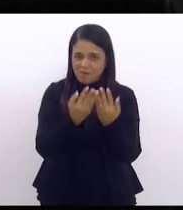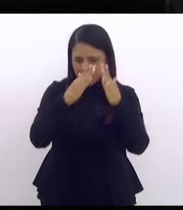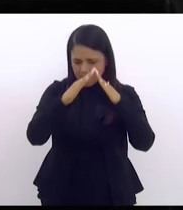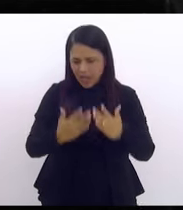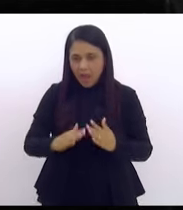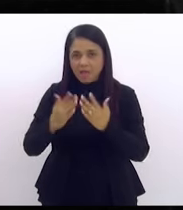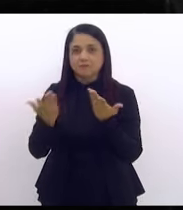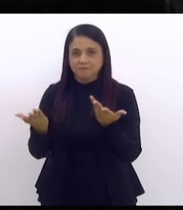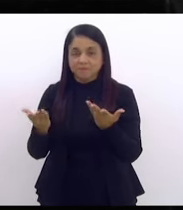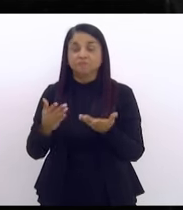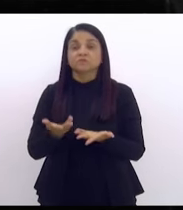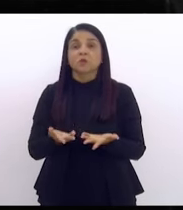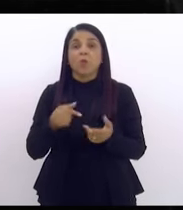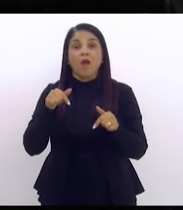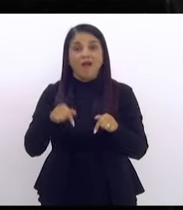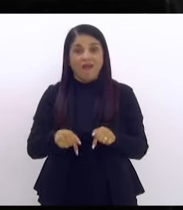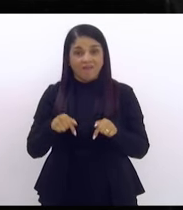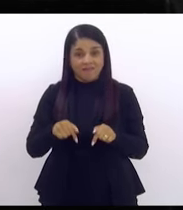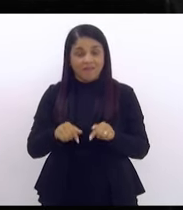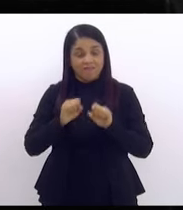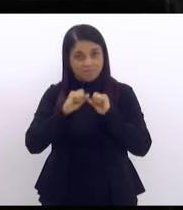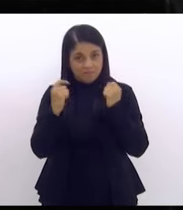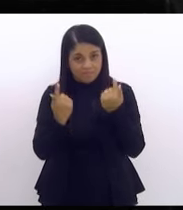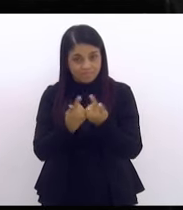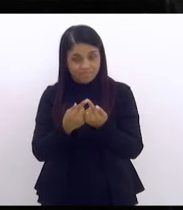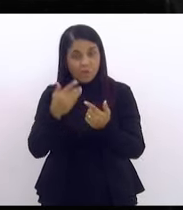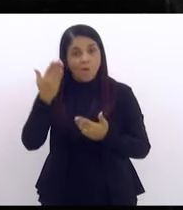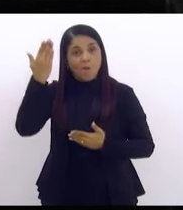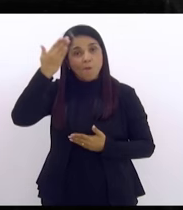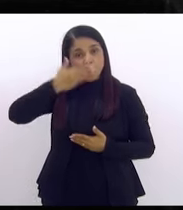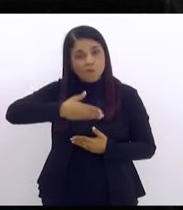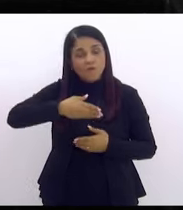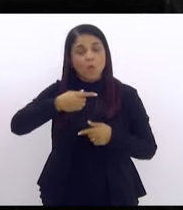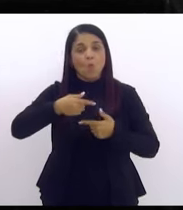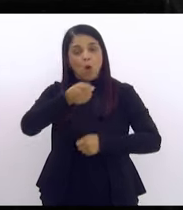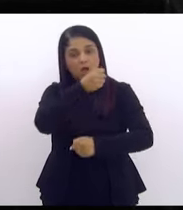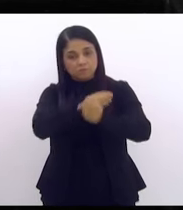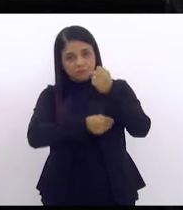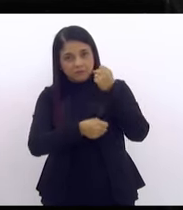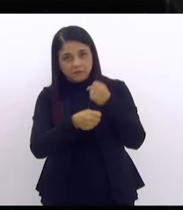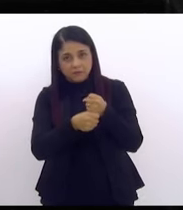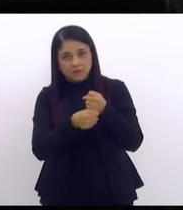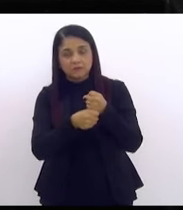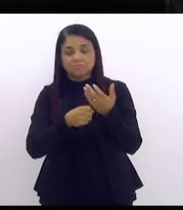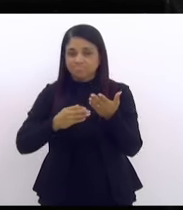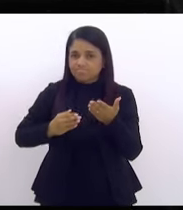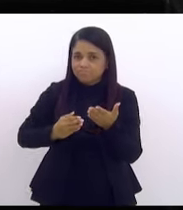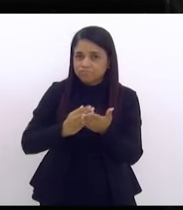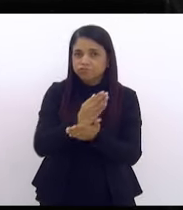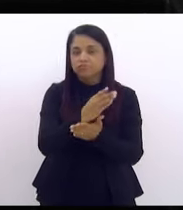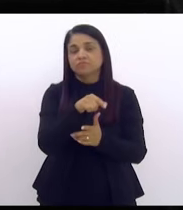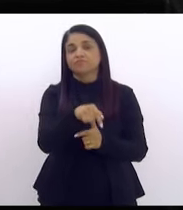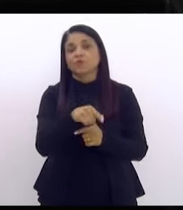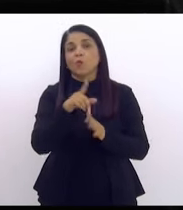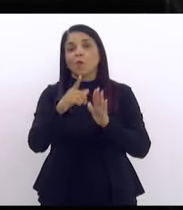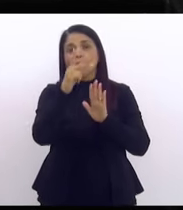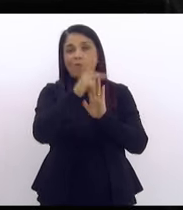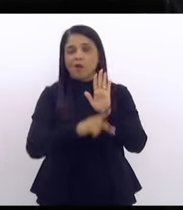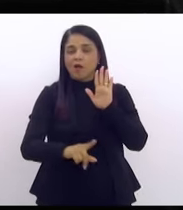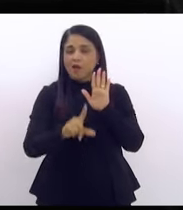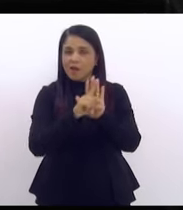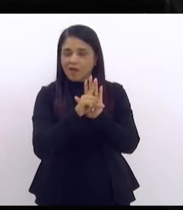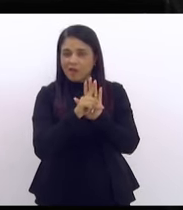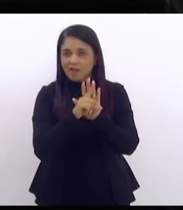que aqui, nesta casa, aprovamos o ano passado um projeto de lei que virou